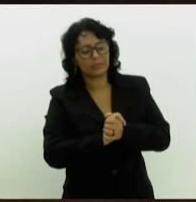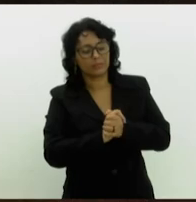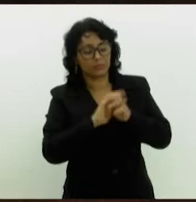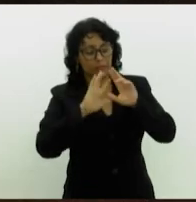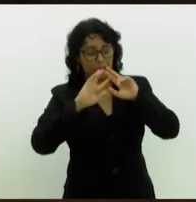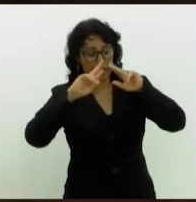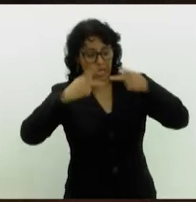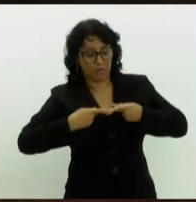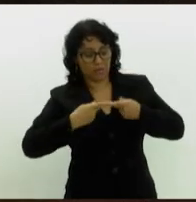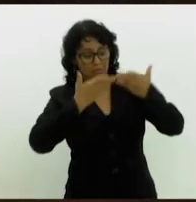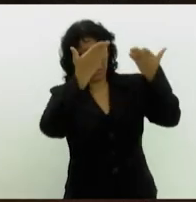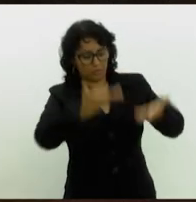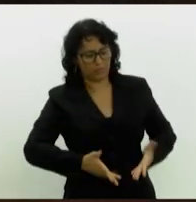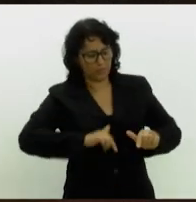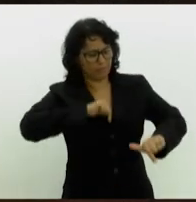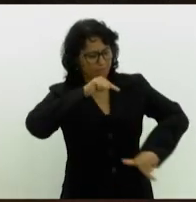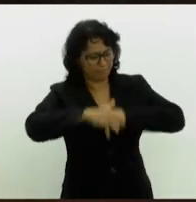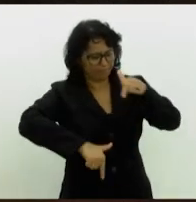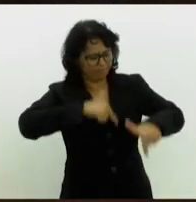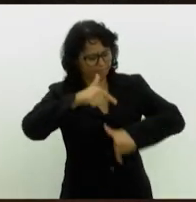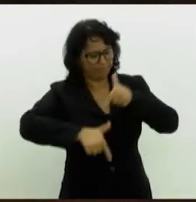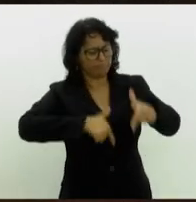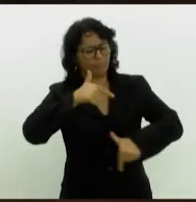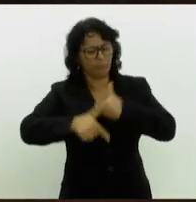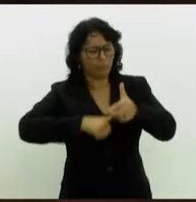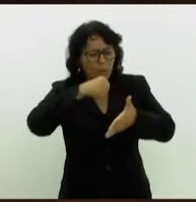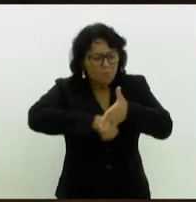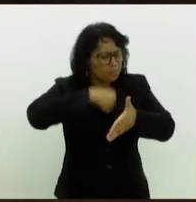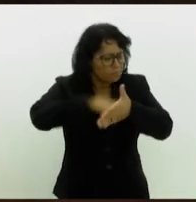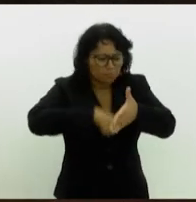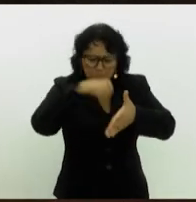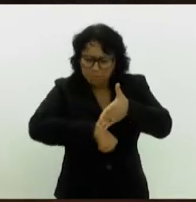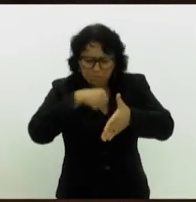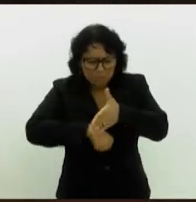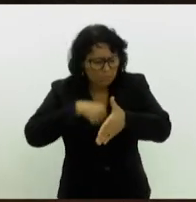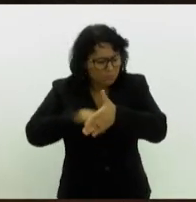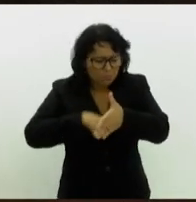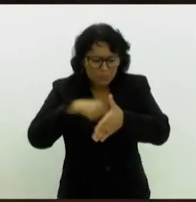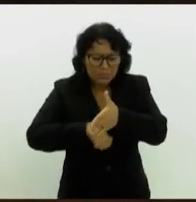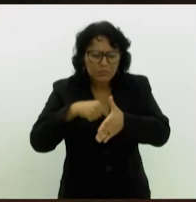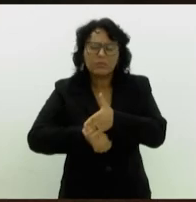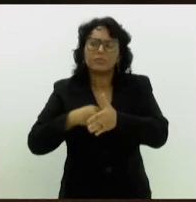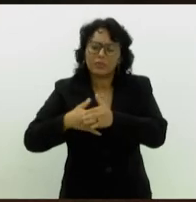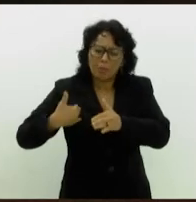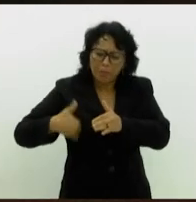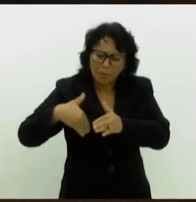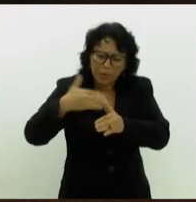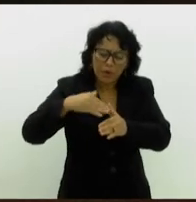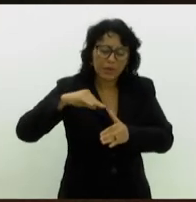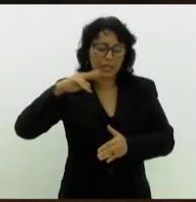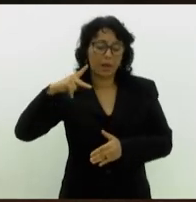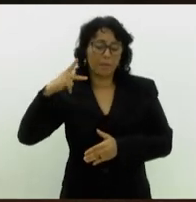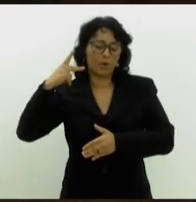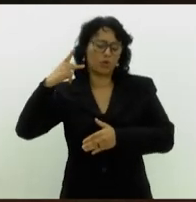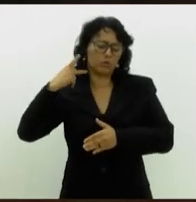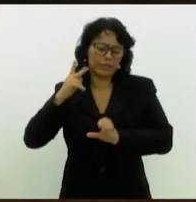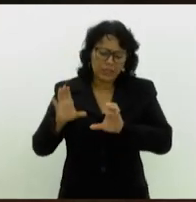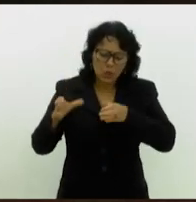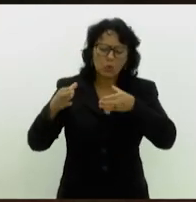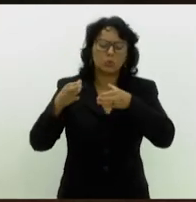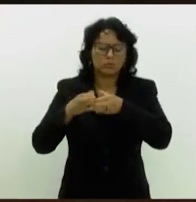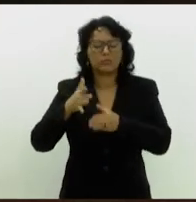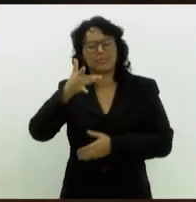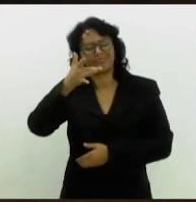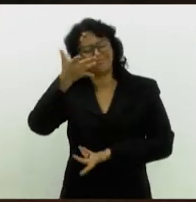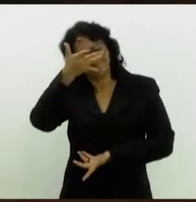o quanto vossa excelência lutou pelo menos na última legislatura que eu testemunhei para que a Procuradoria da mulher fosse uma realidade no Parlamento Fluminense Então